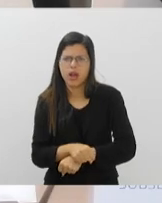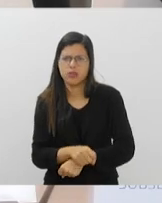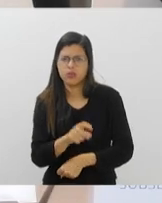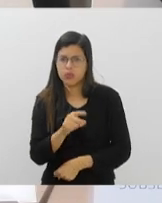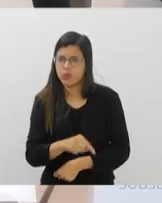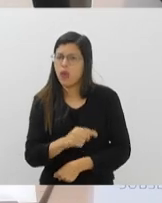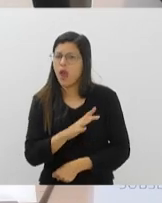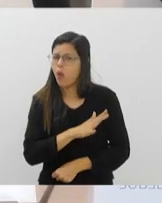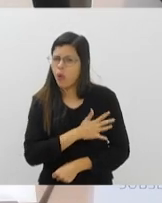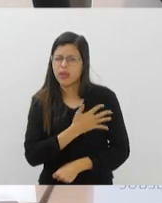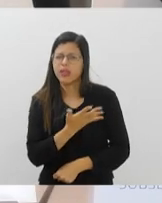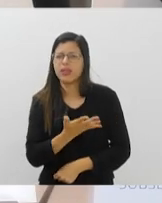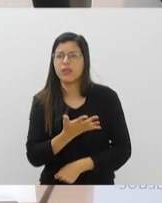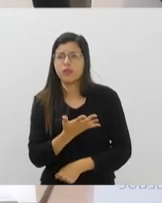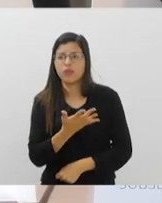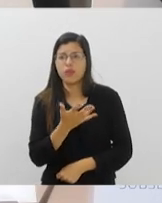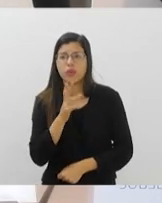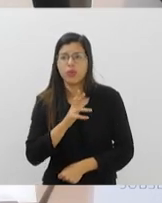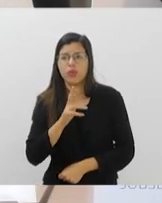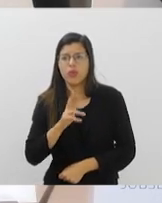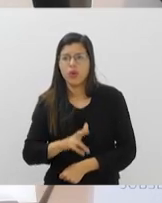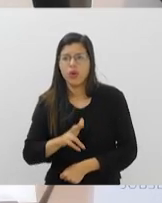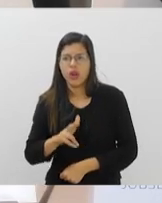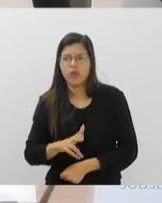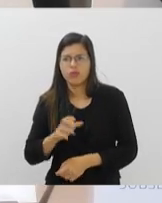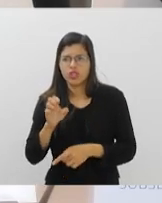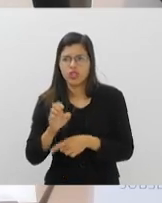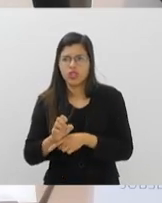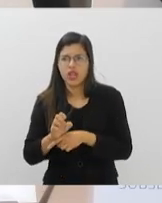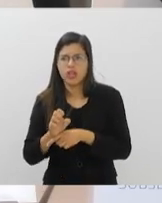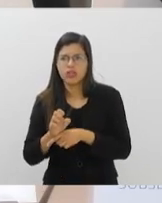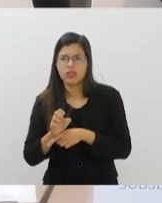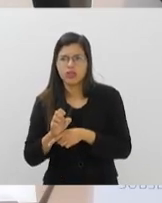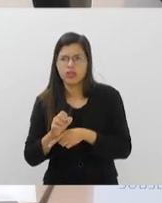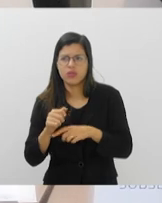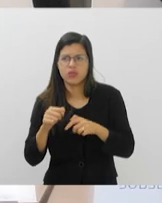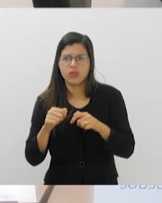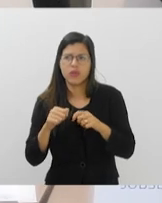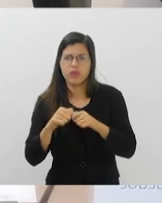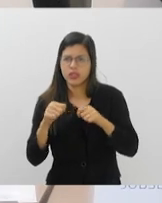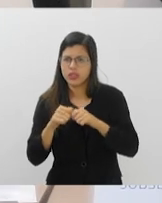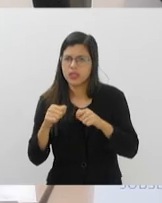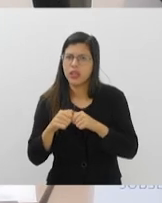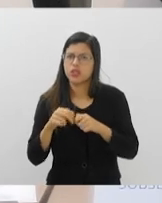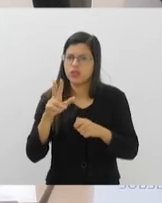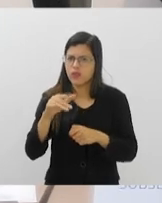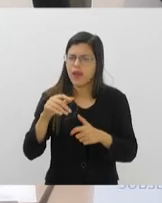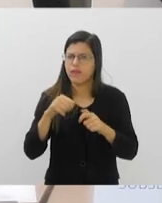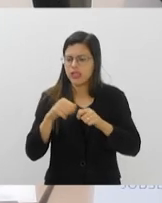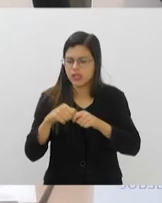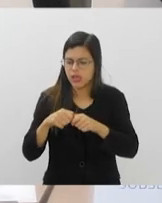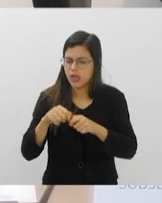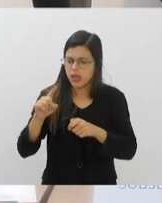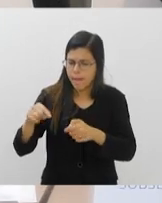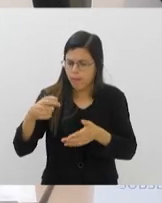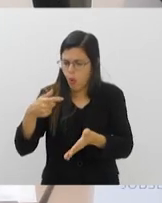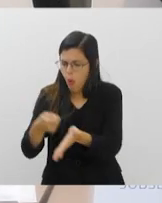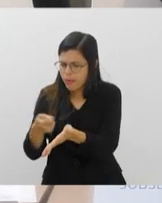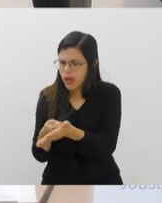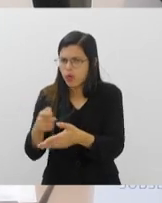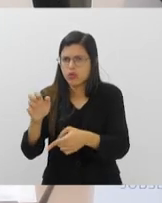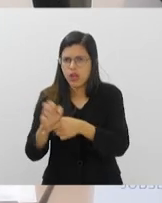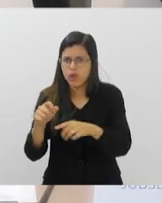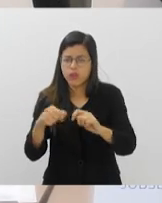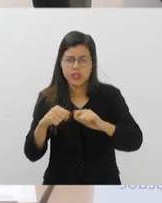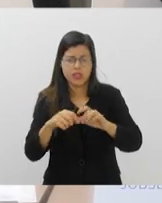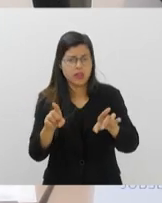isso não o estado que faça não a gente vai fazer e vai cobrar o estado para devolver mas a gente precisa fazer não dá para deixar